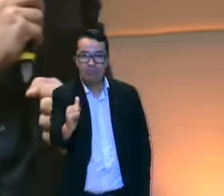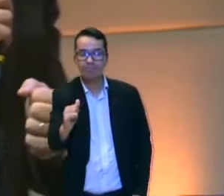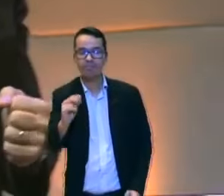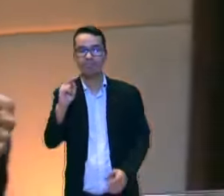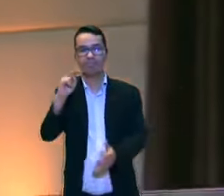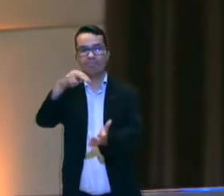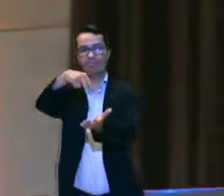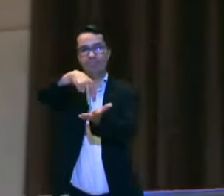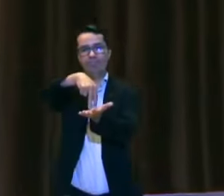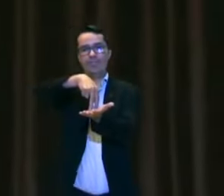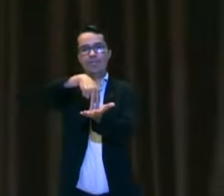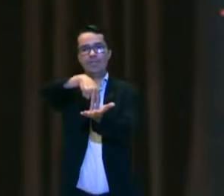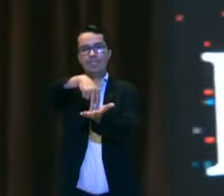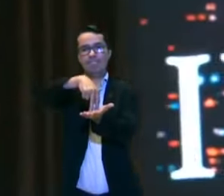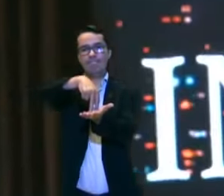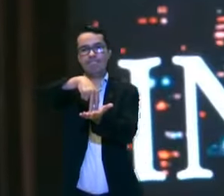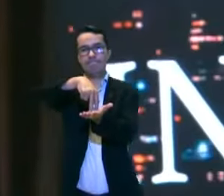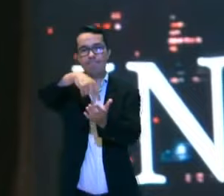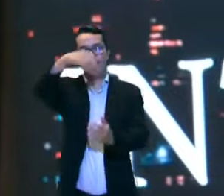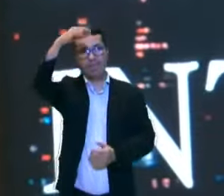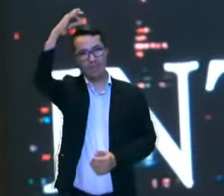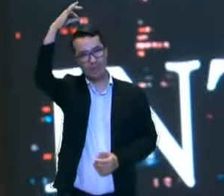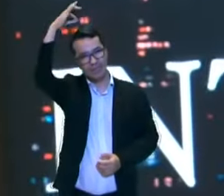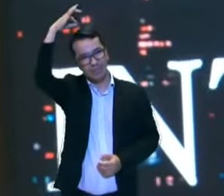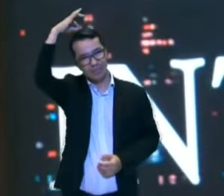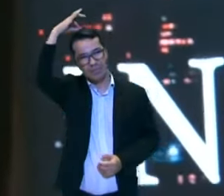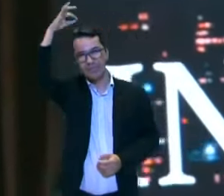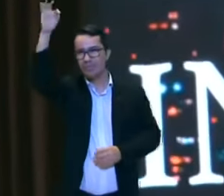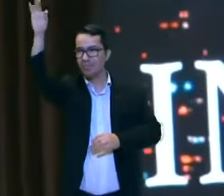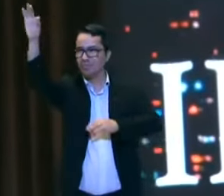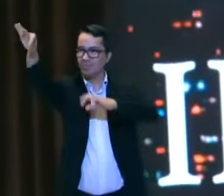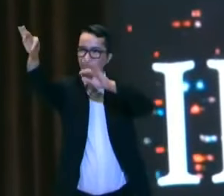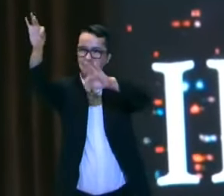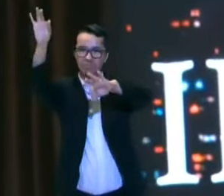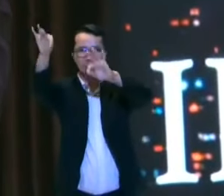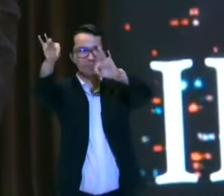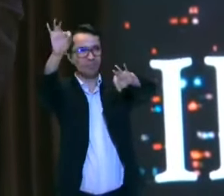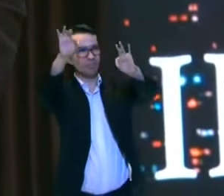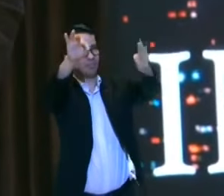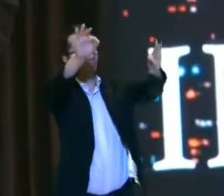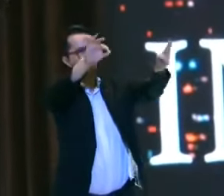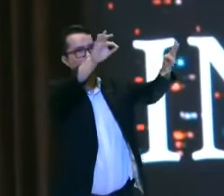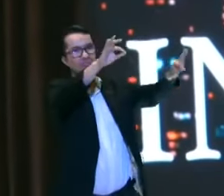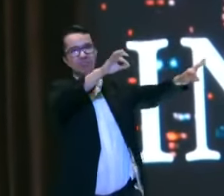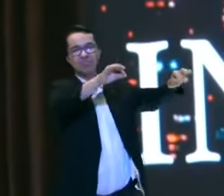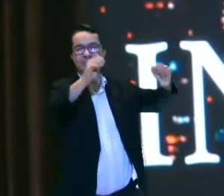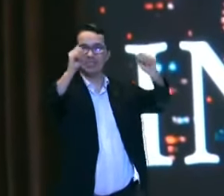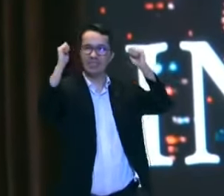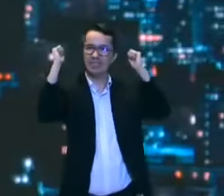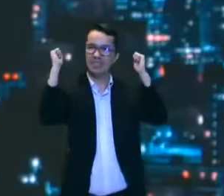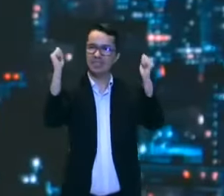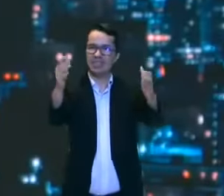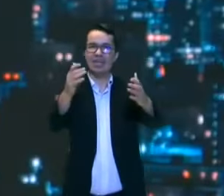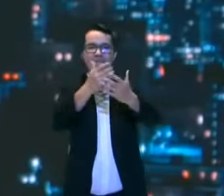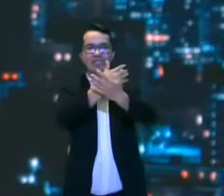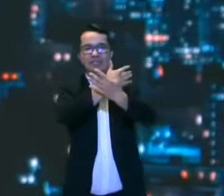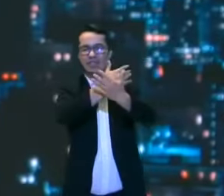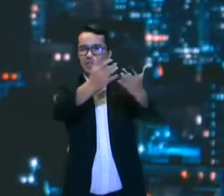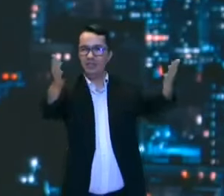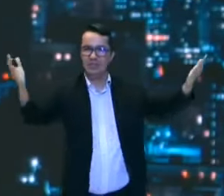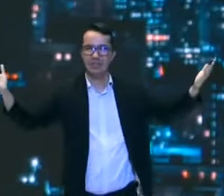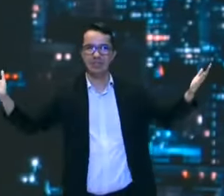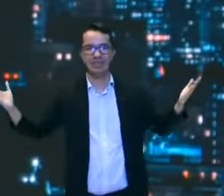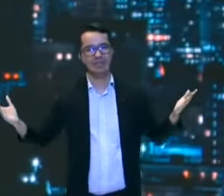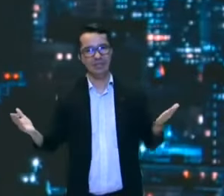por você agora. De Espírito, capacita, enche de graça. Pai, que haja acerto, conserto, que